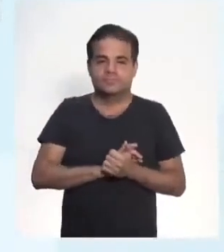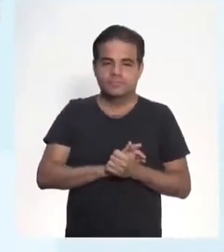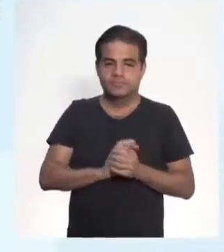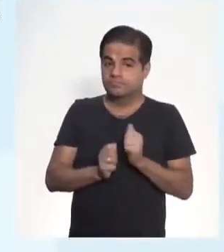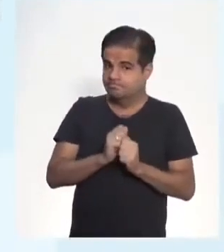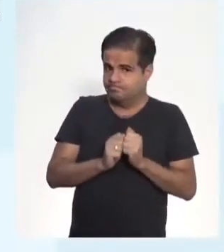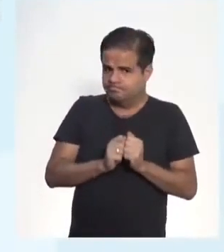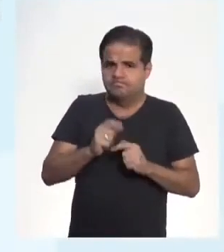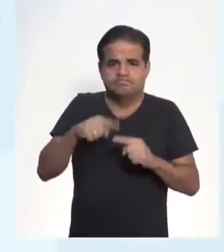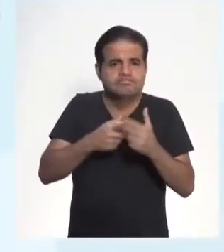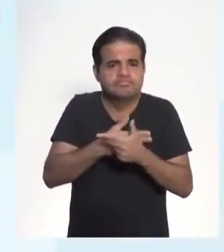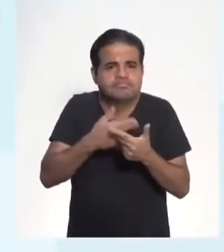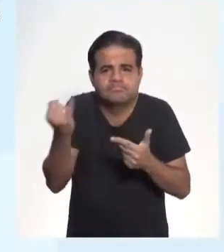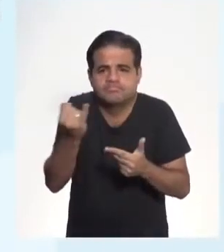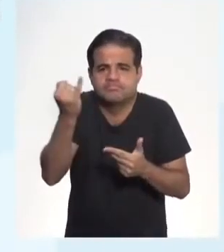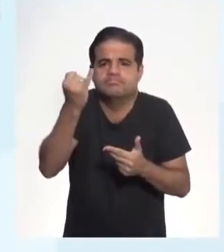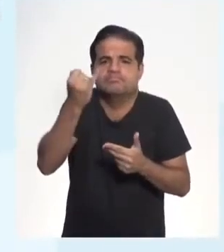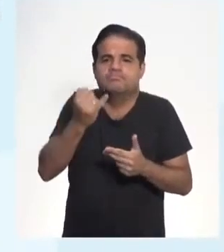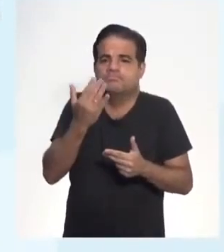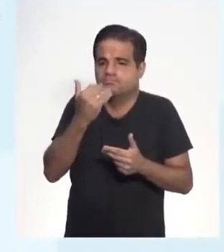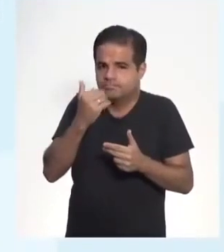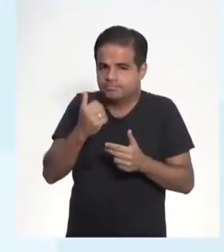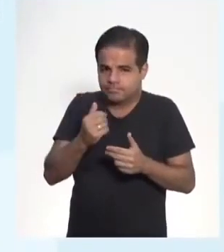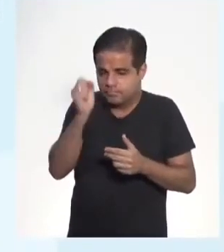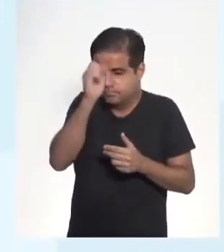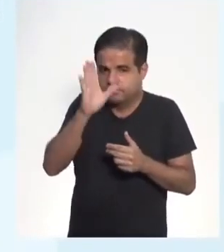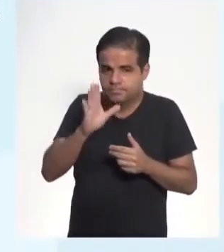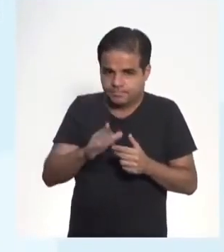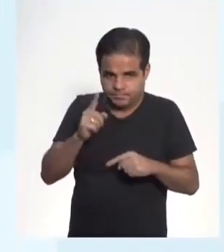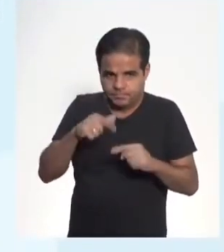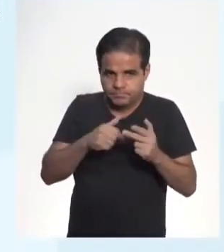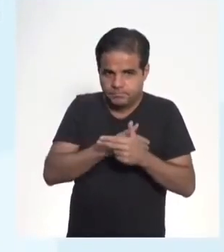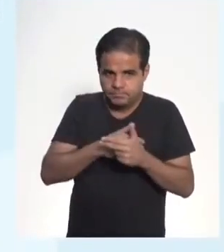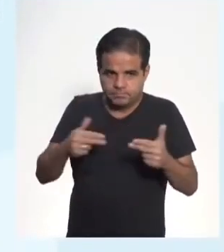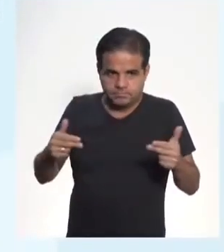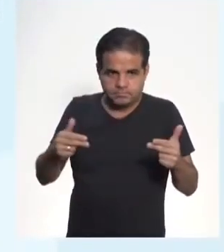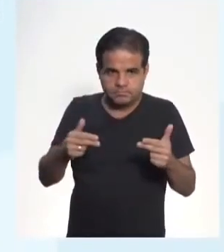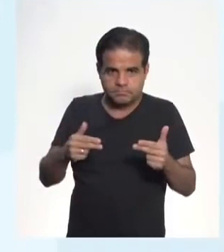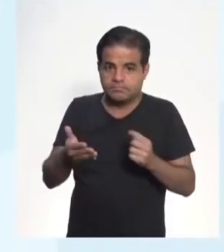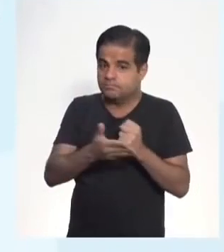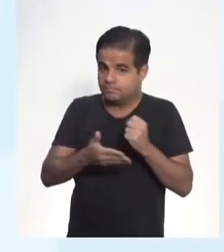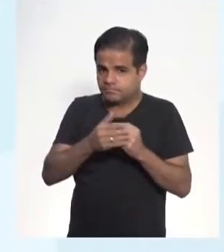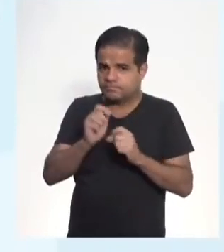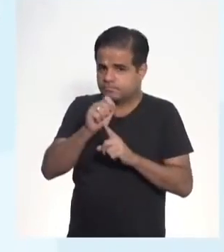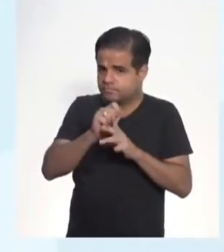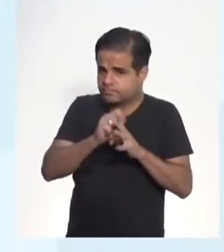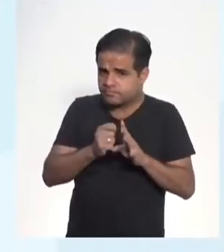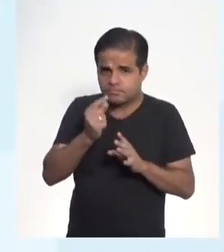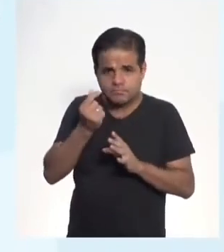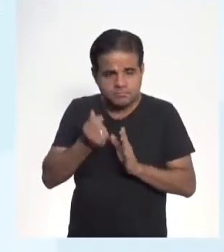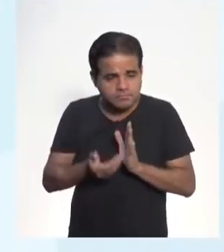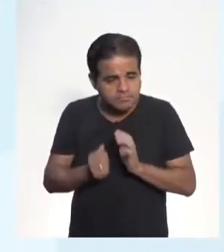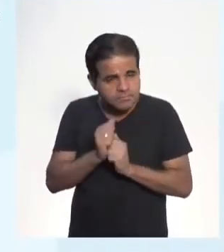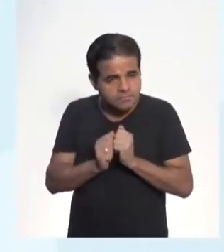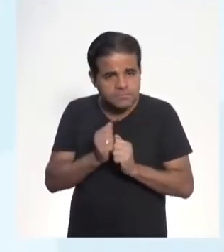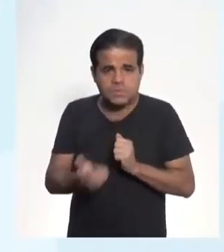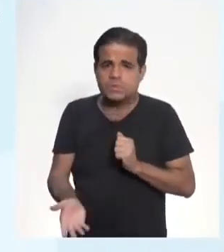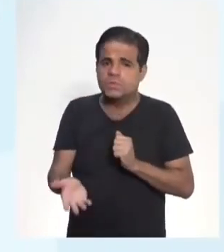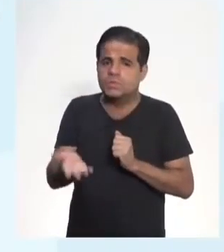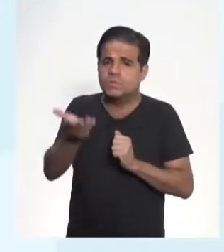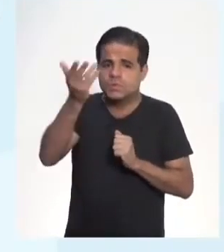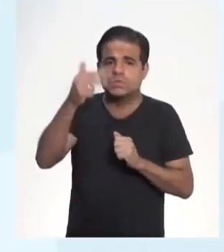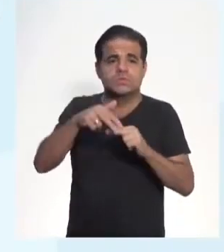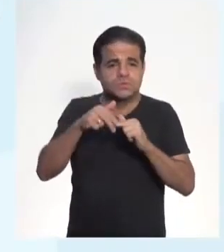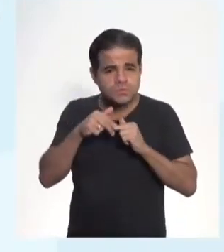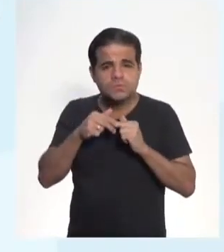alimentação do brasileiro, como todos sabem. E um dos principais itens da cesta básica. Nos últimos meses, o preço do arroz subiu muito por conta